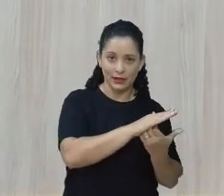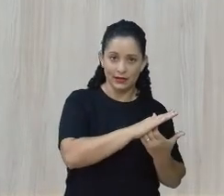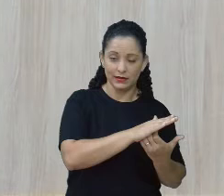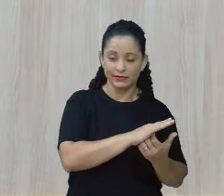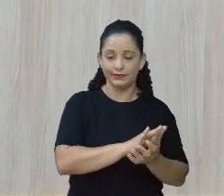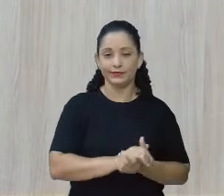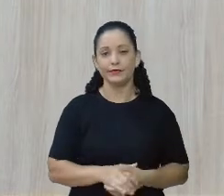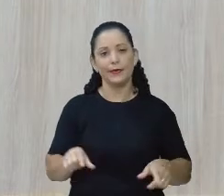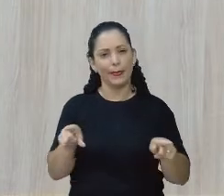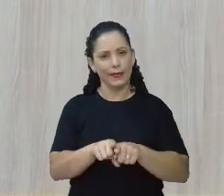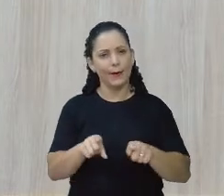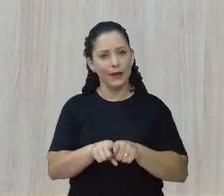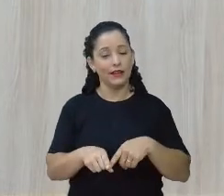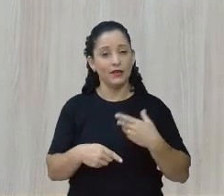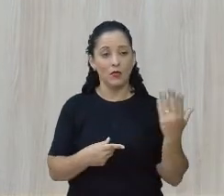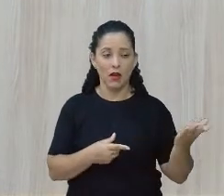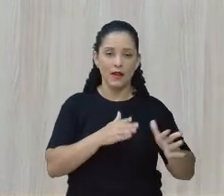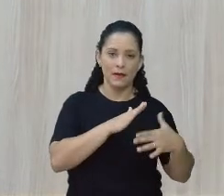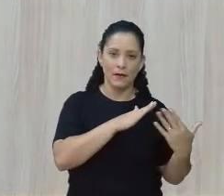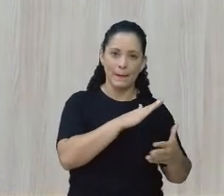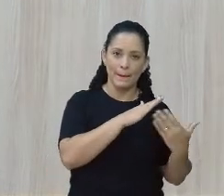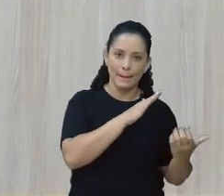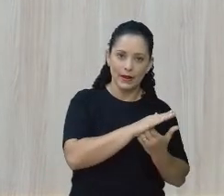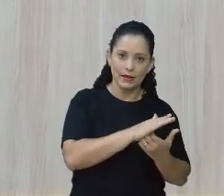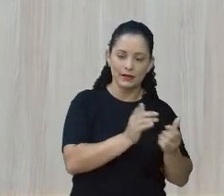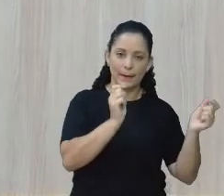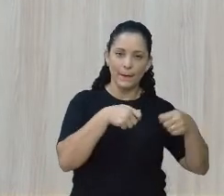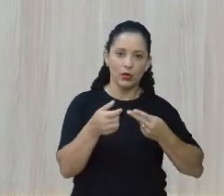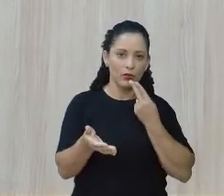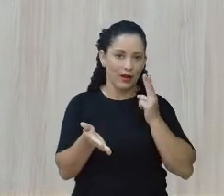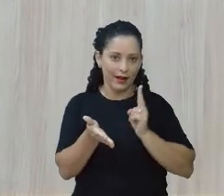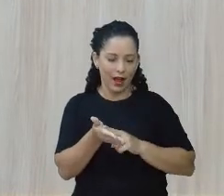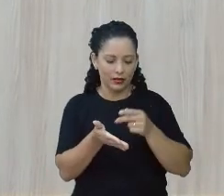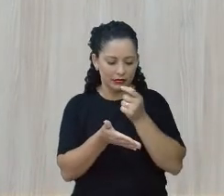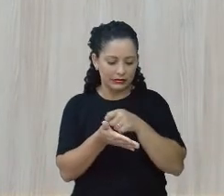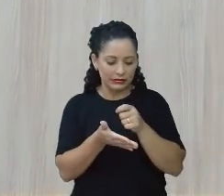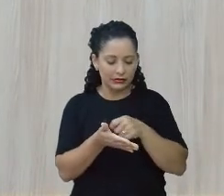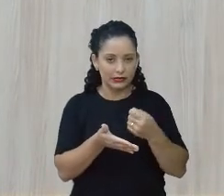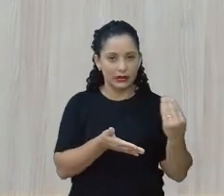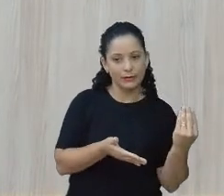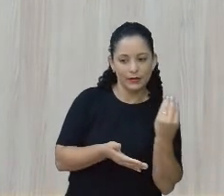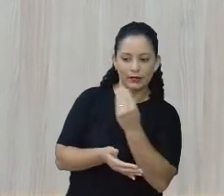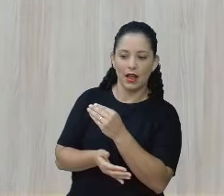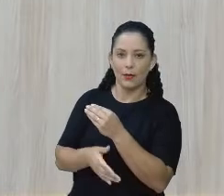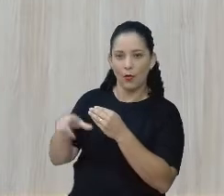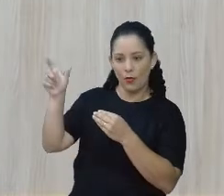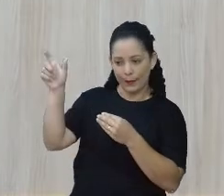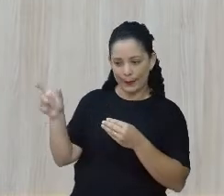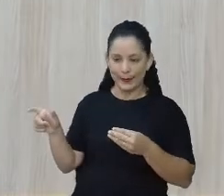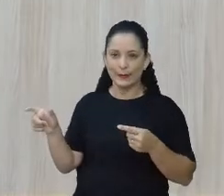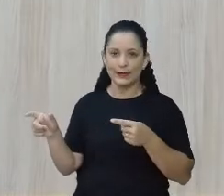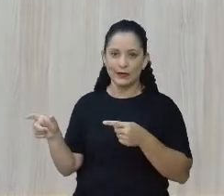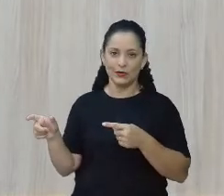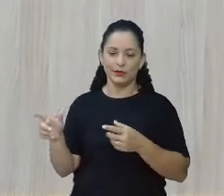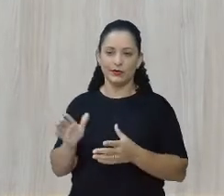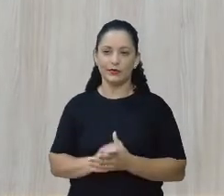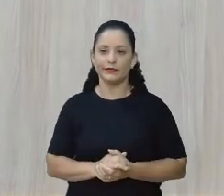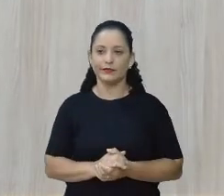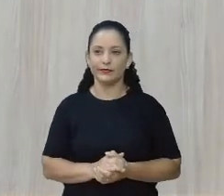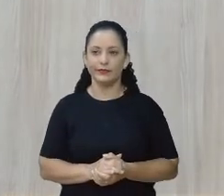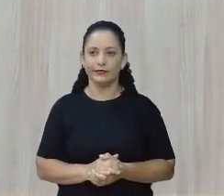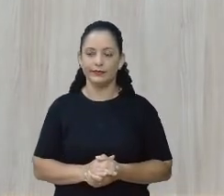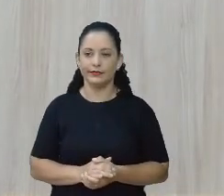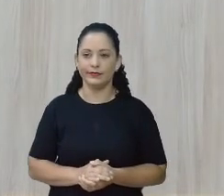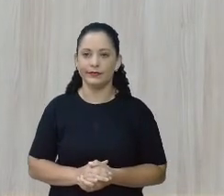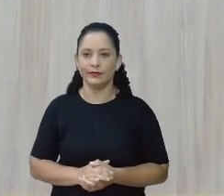instituição pode fazer uma carta em nome do todo para determinada pessoa, né, específica. Tá certo?